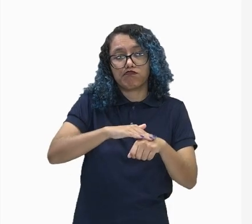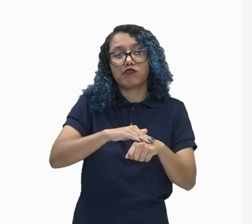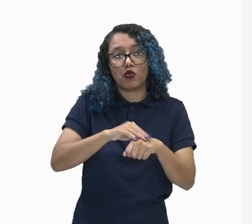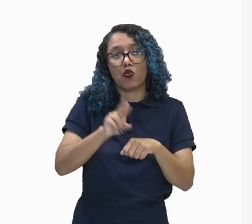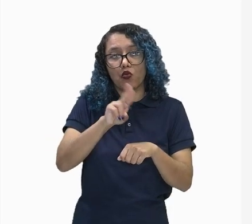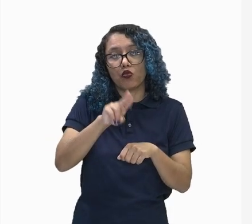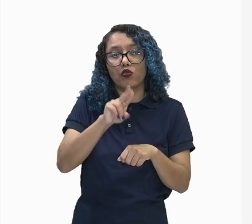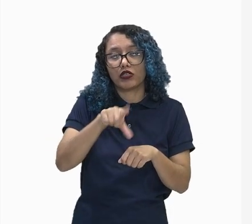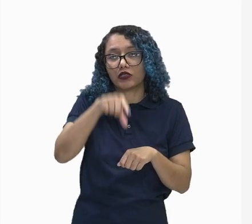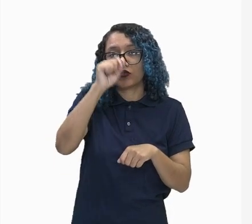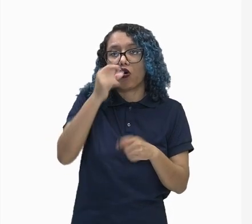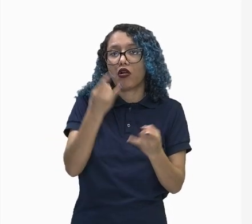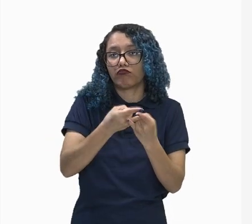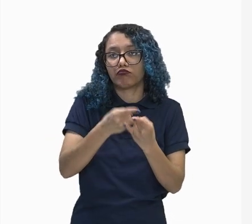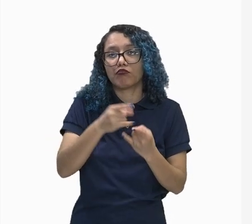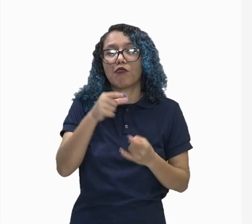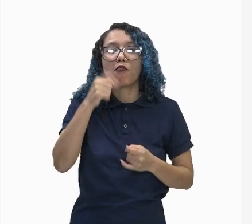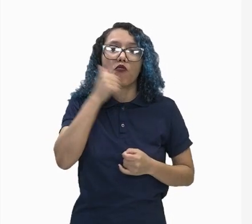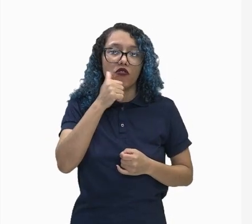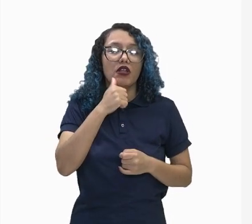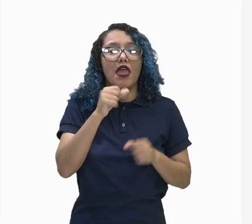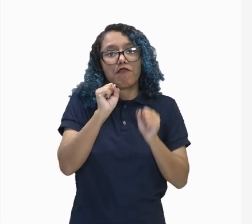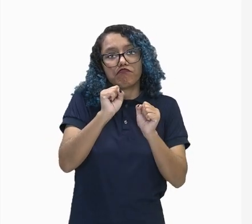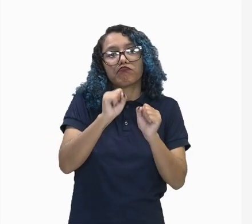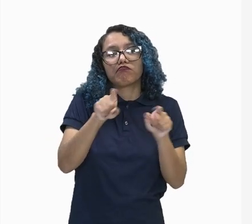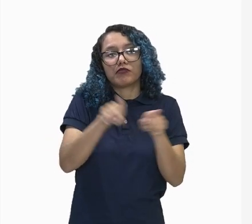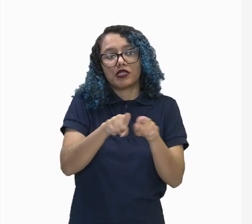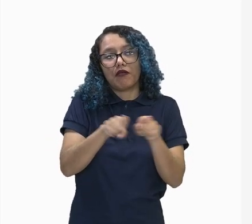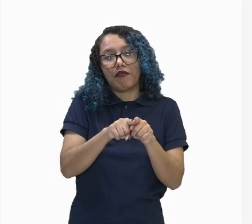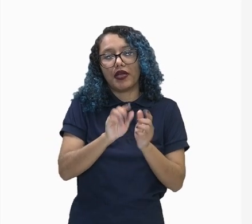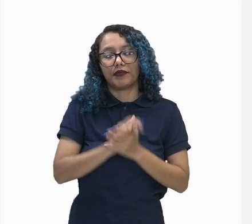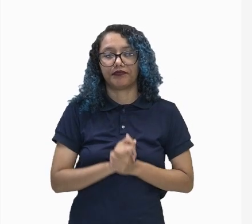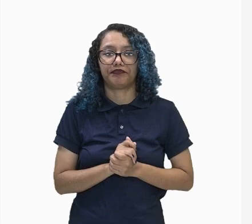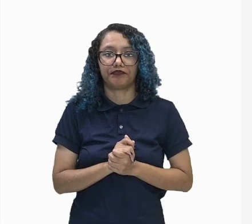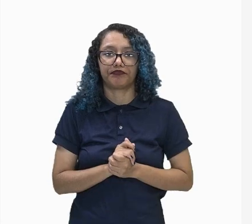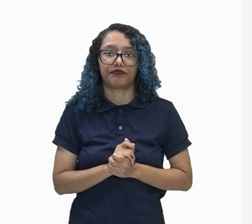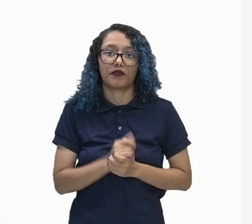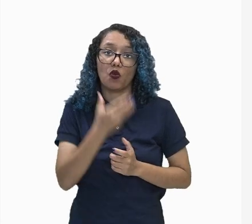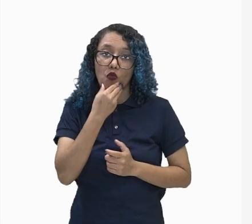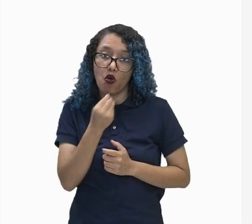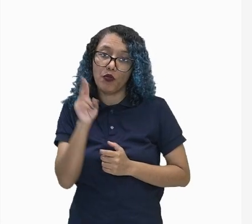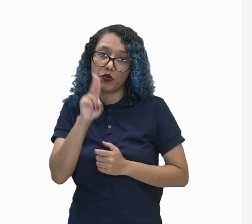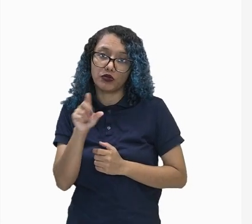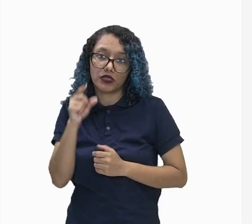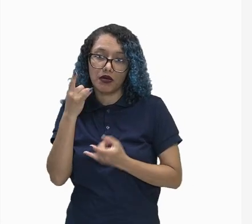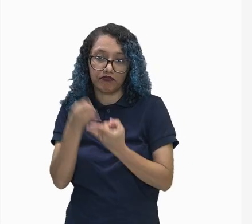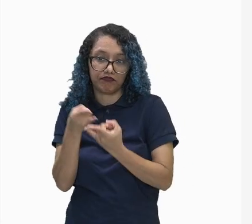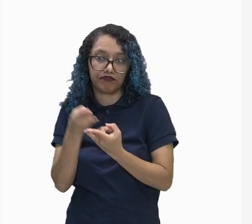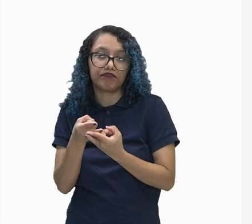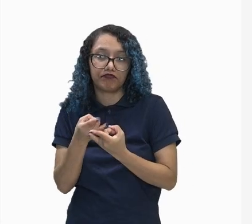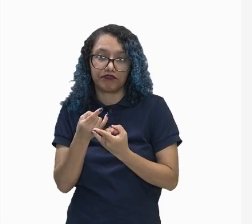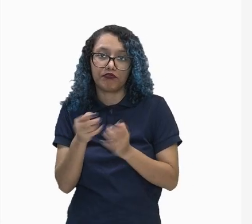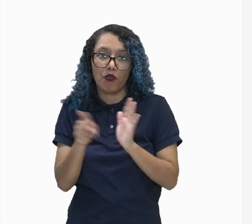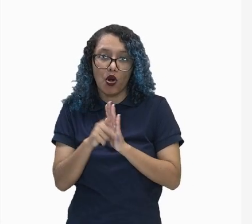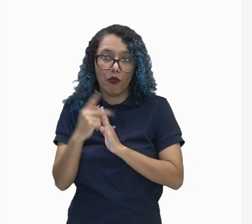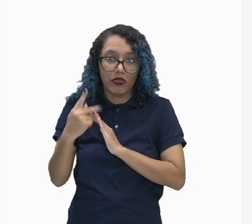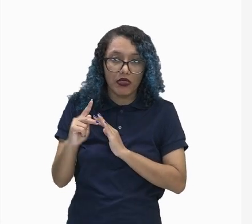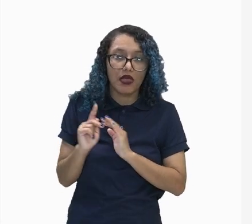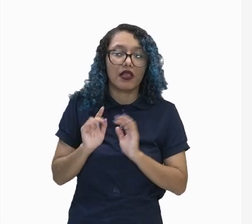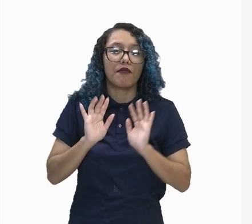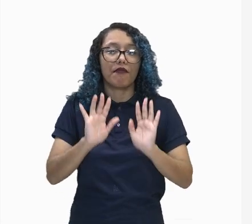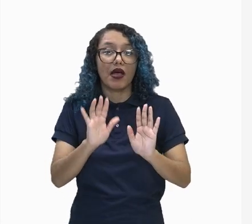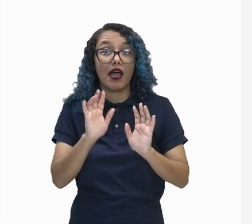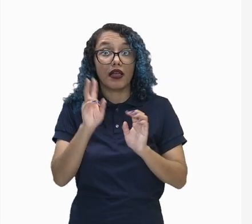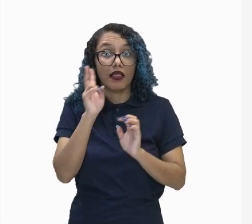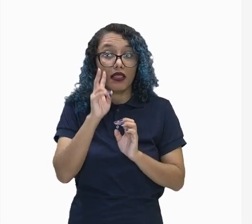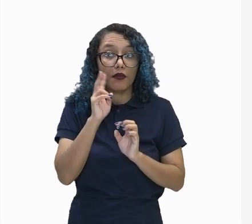o preservativo feminino e o homem pode usar aí o masculino. Mas o que a gente deve lembrar é que não se